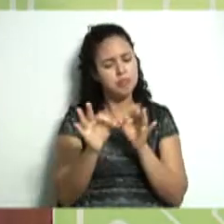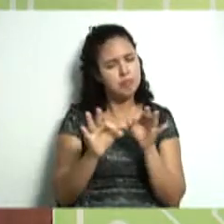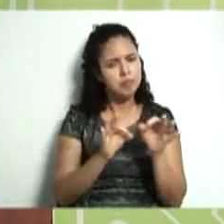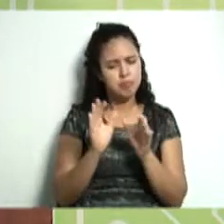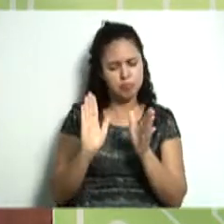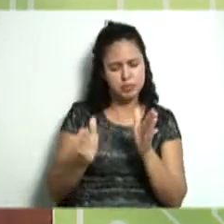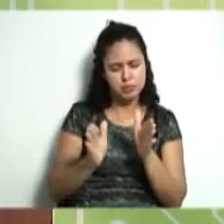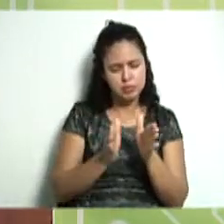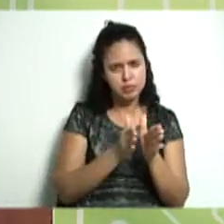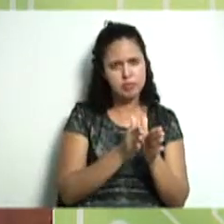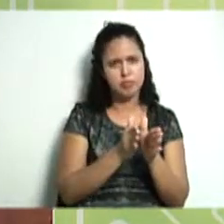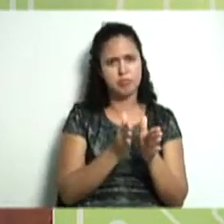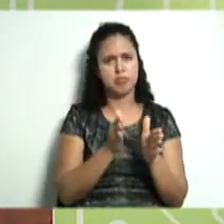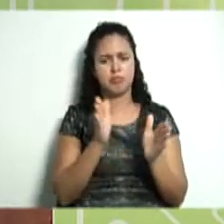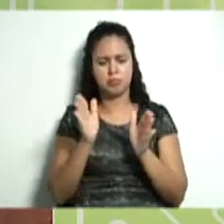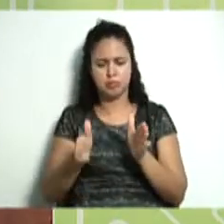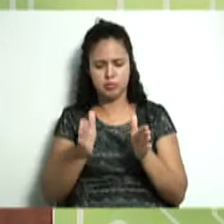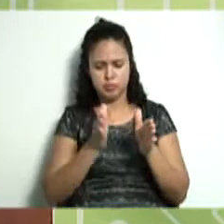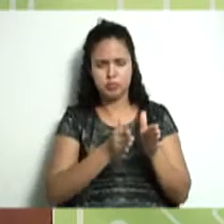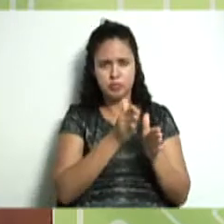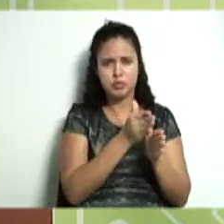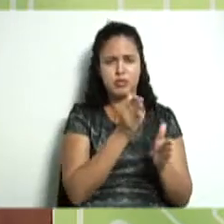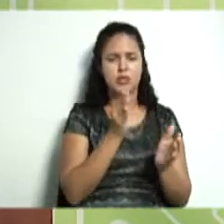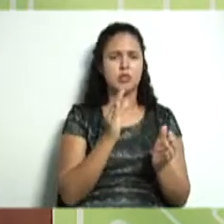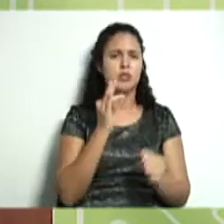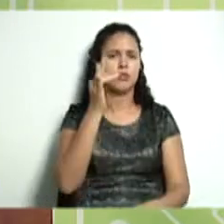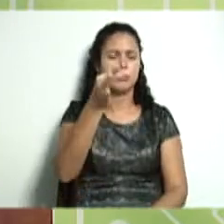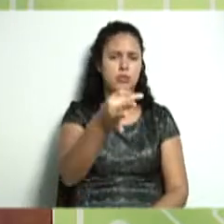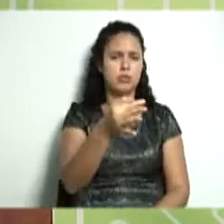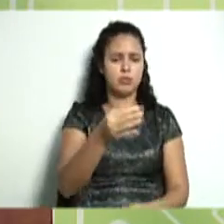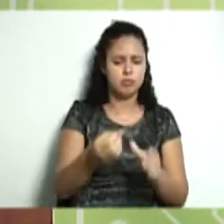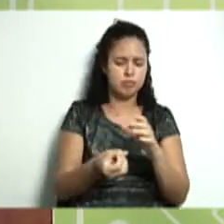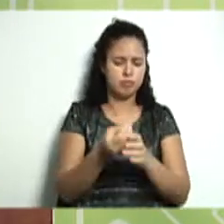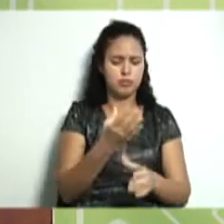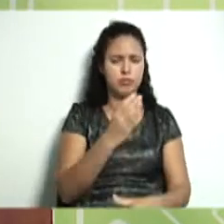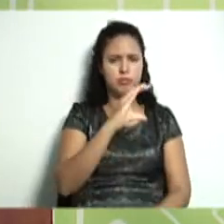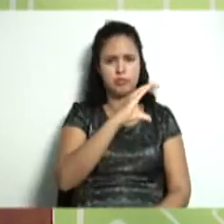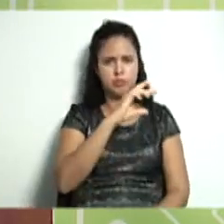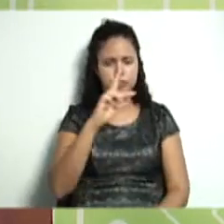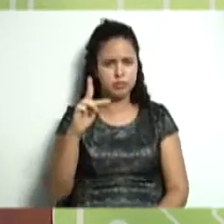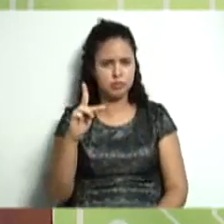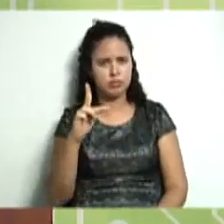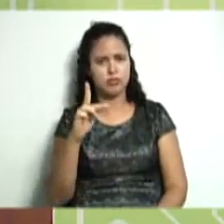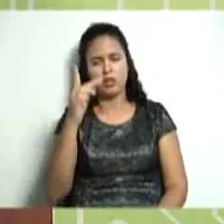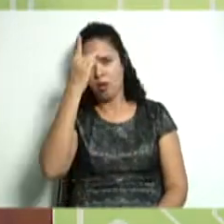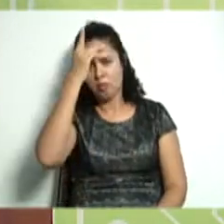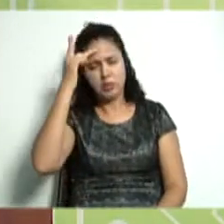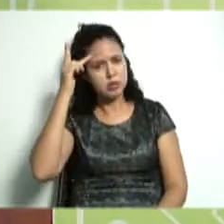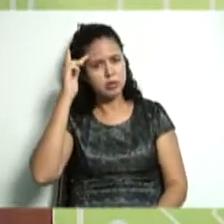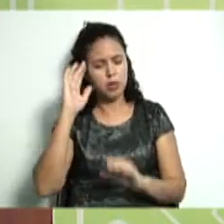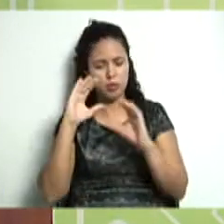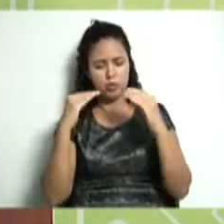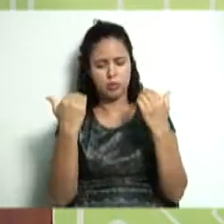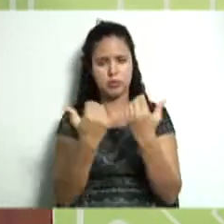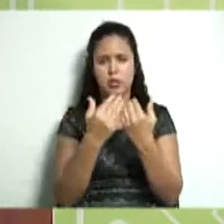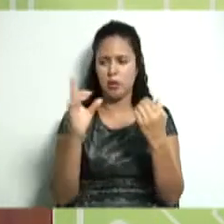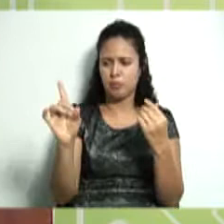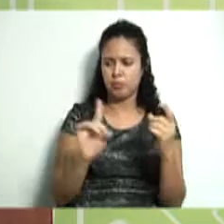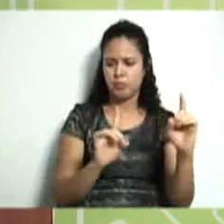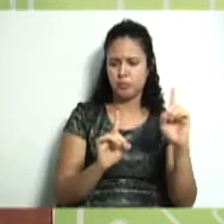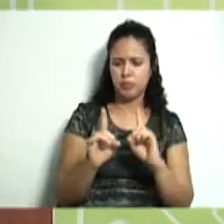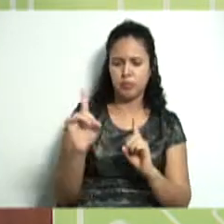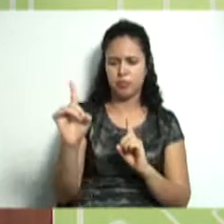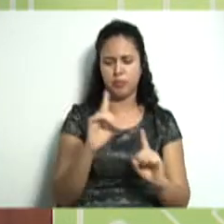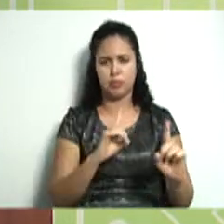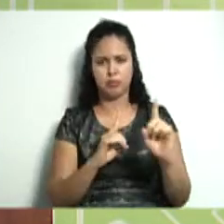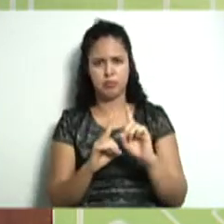criação de uma cooperativa que possa ter outras pessoas da sua comunidade, agregar esse